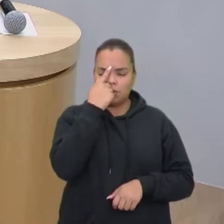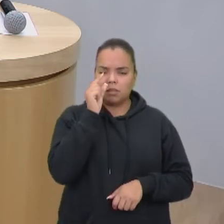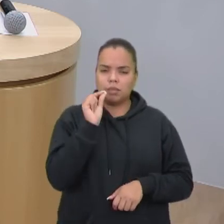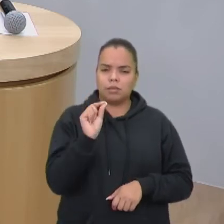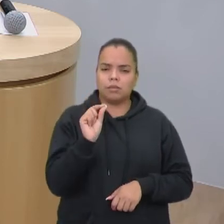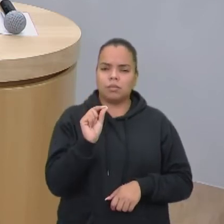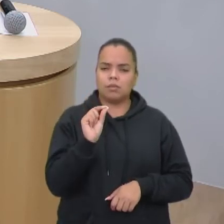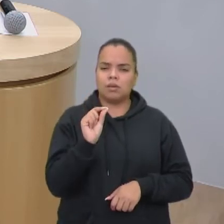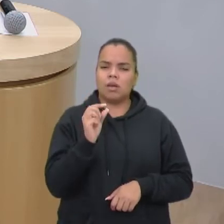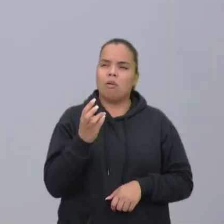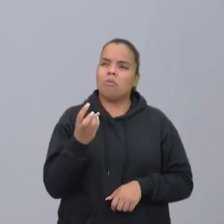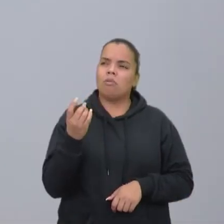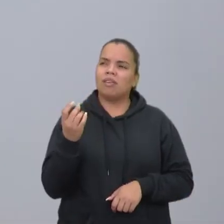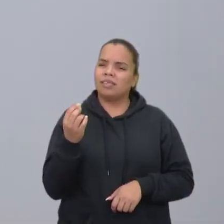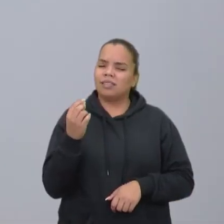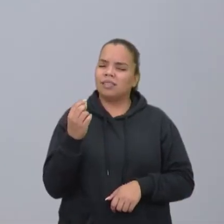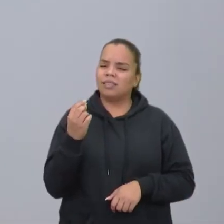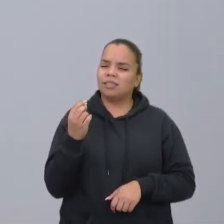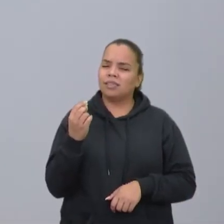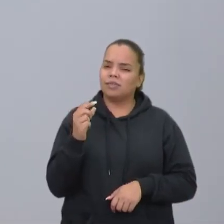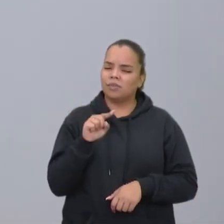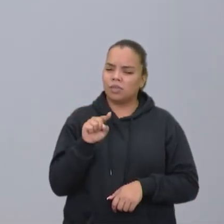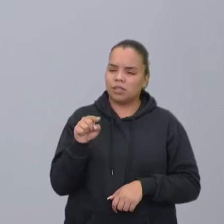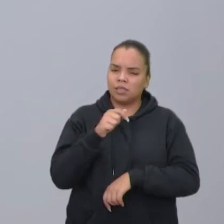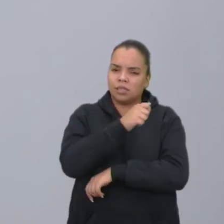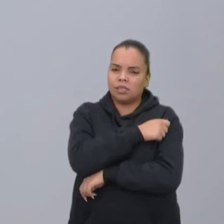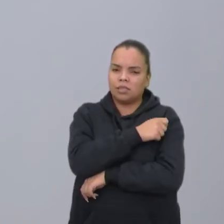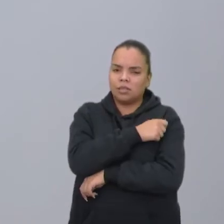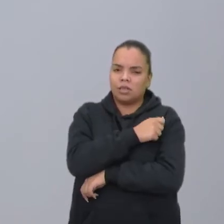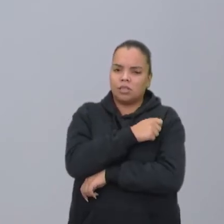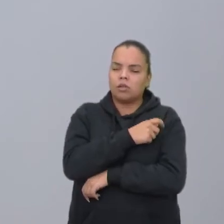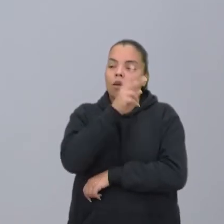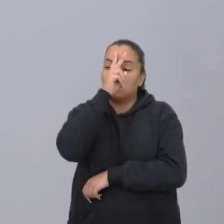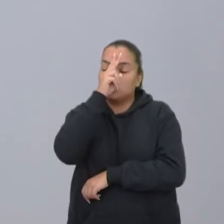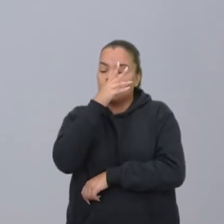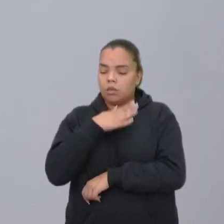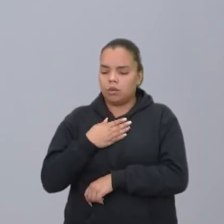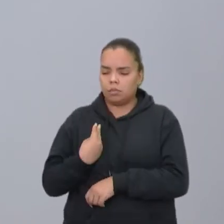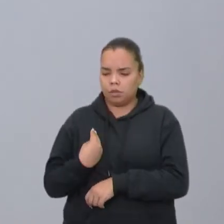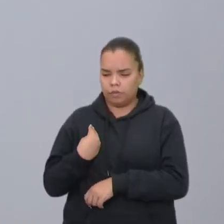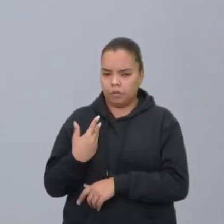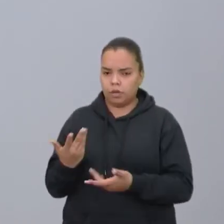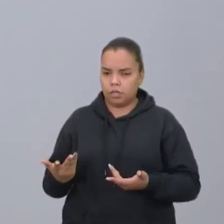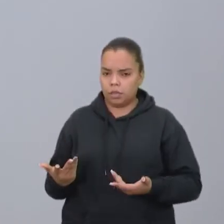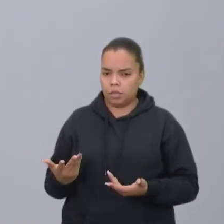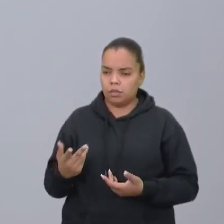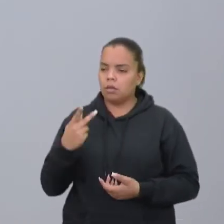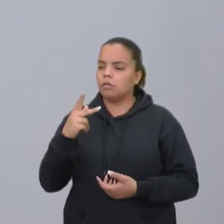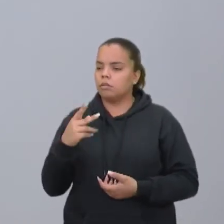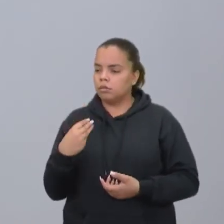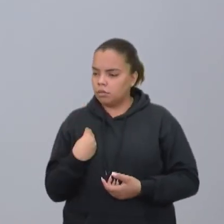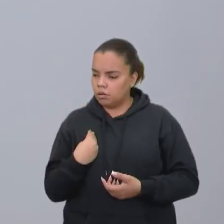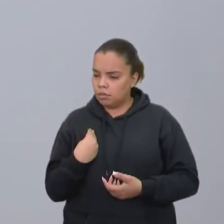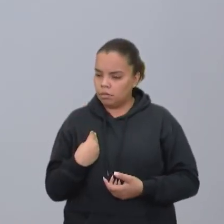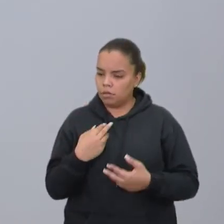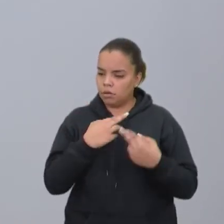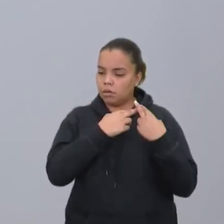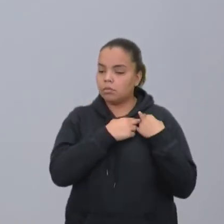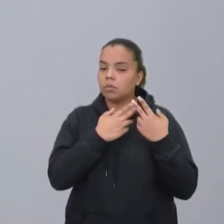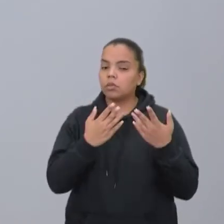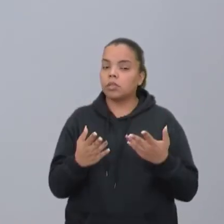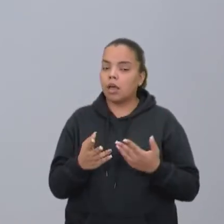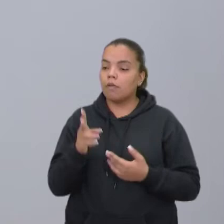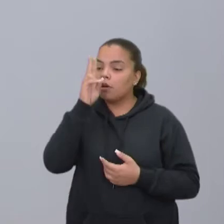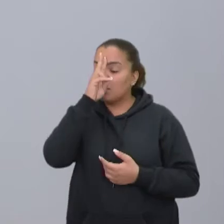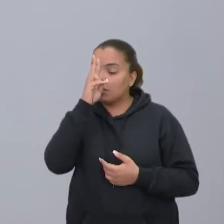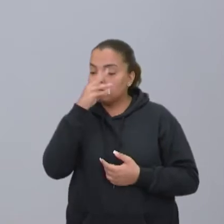assim, quantas vezes você, estudante aí, já perguntou para sua mãe qual a história da sua vida, né? Sim. Pro responsável aí que você mora junto. Qual a